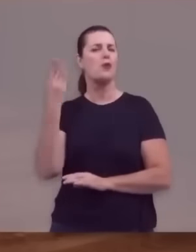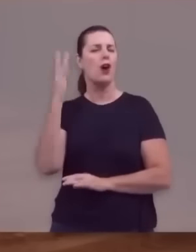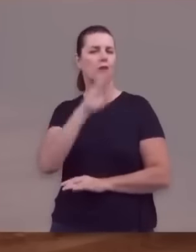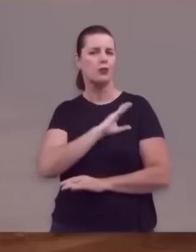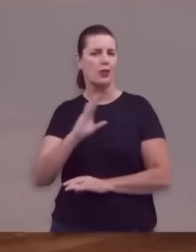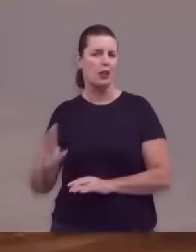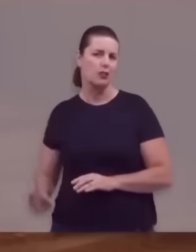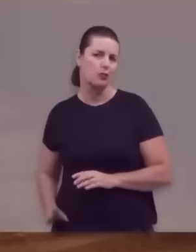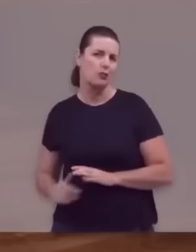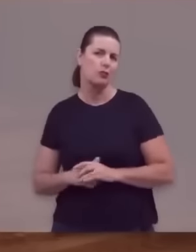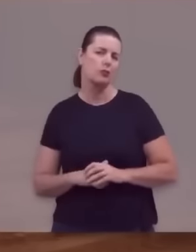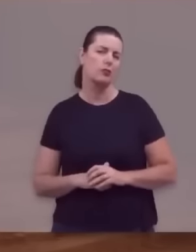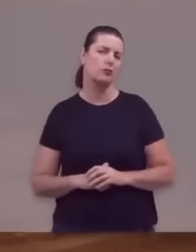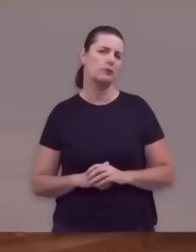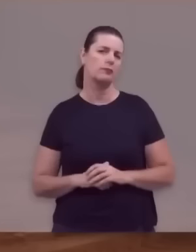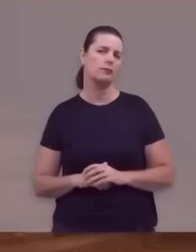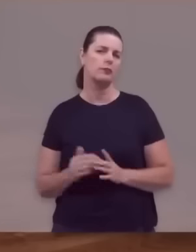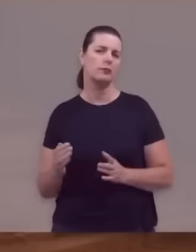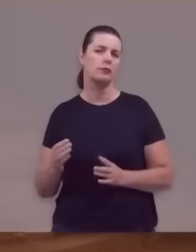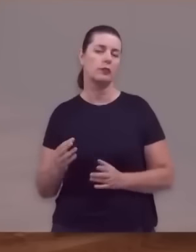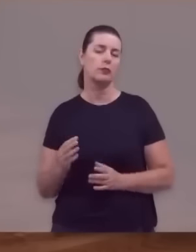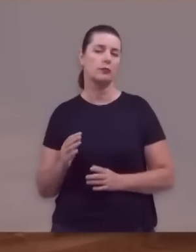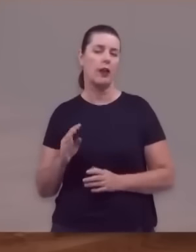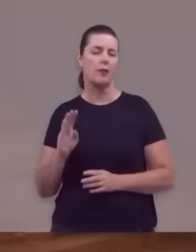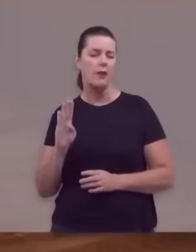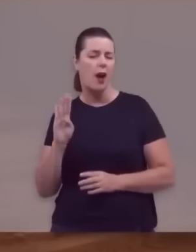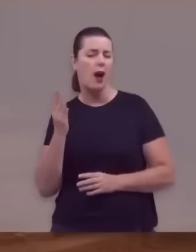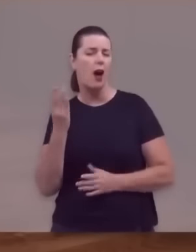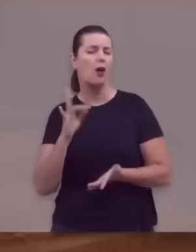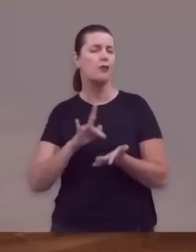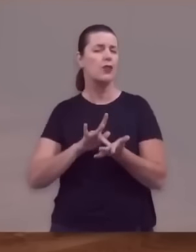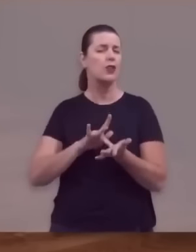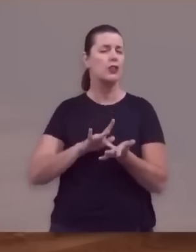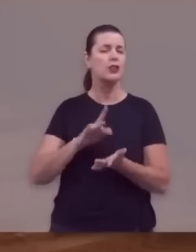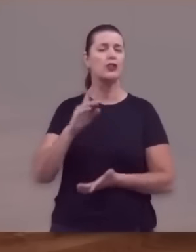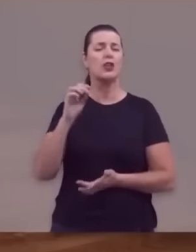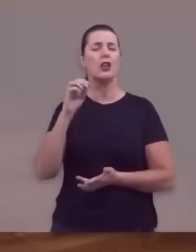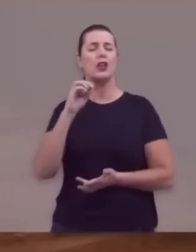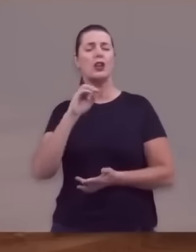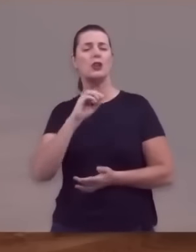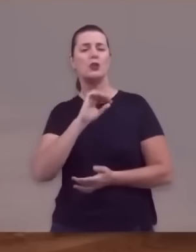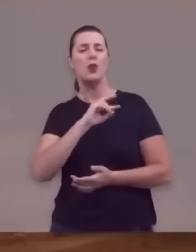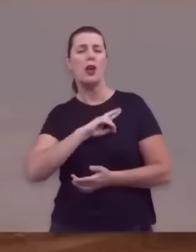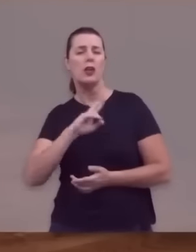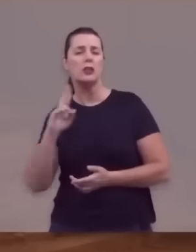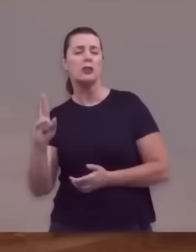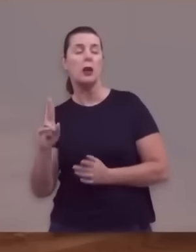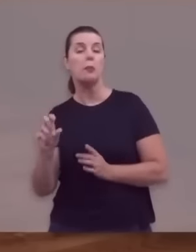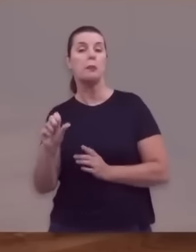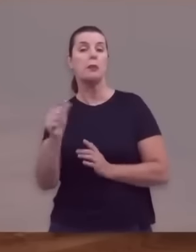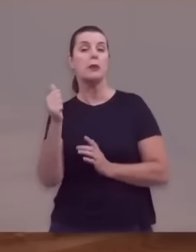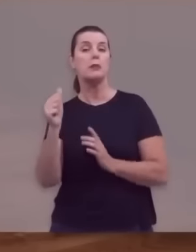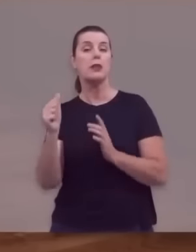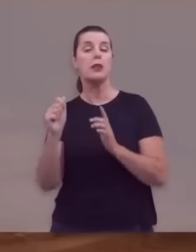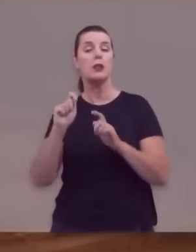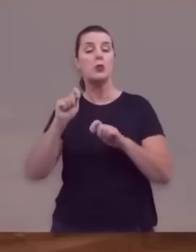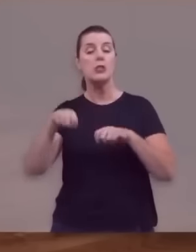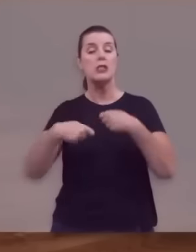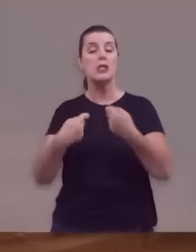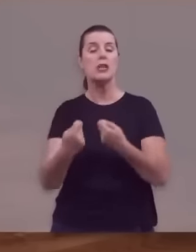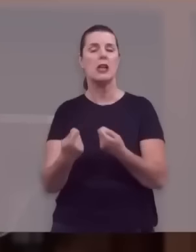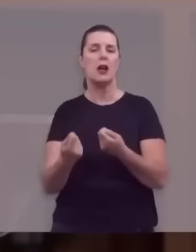cristos o engano religioso é o primeiro sinal da segunda da vinda de